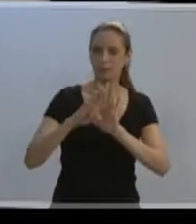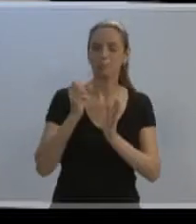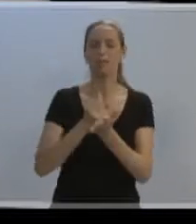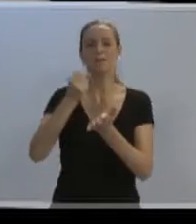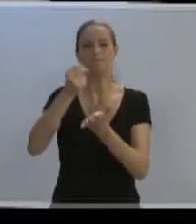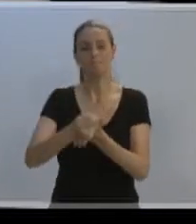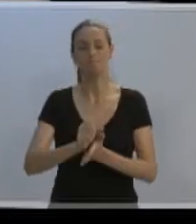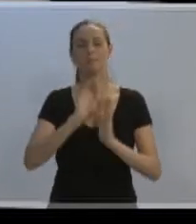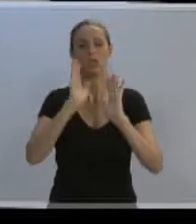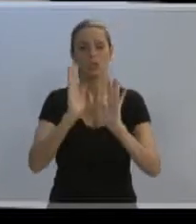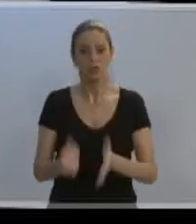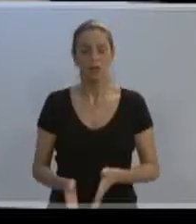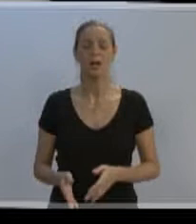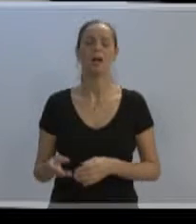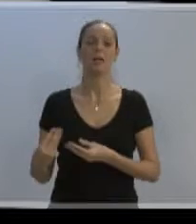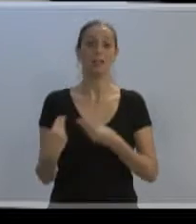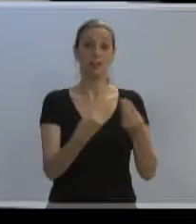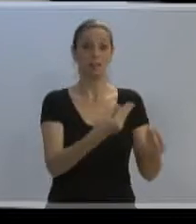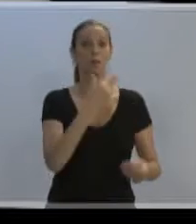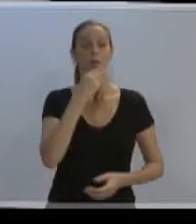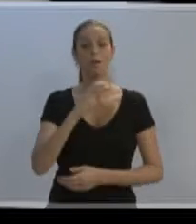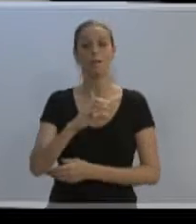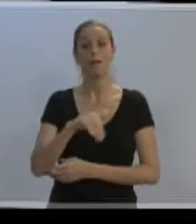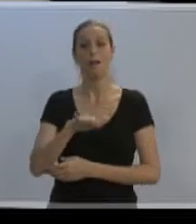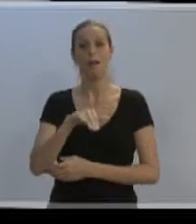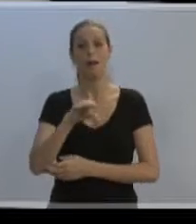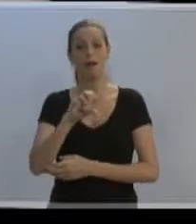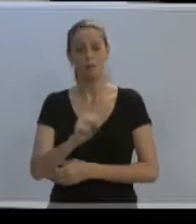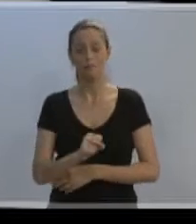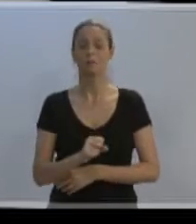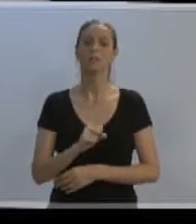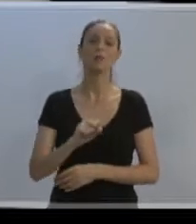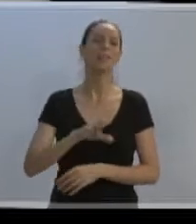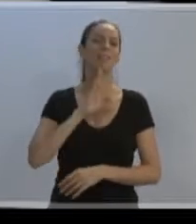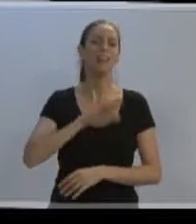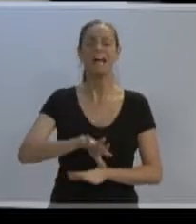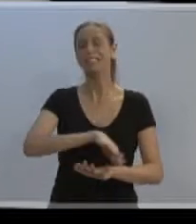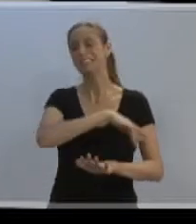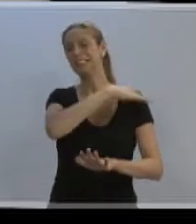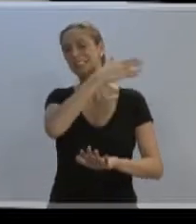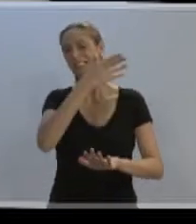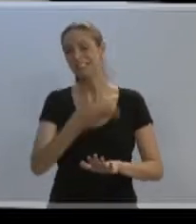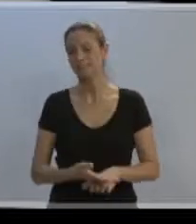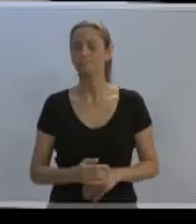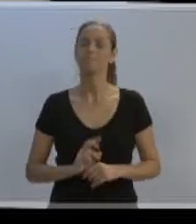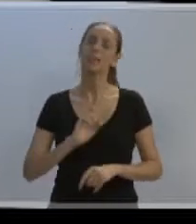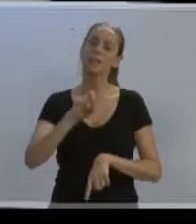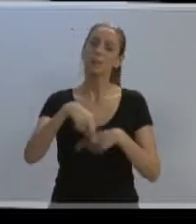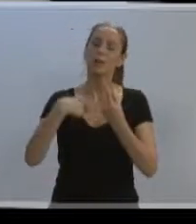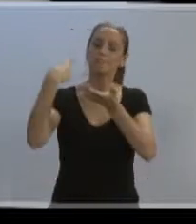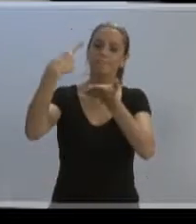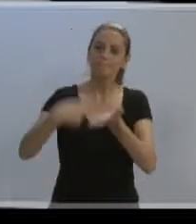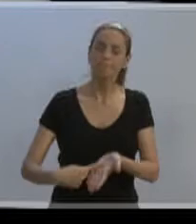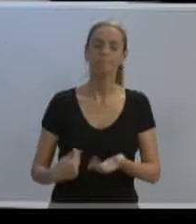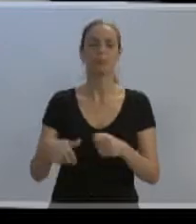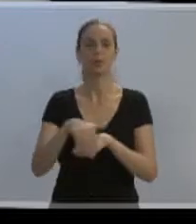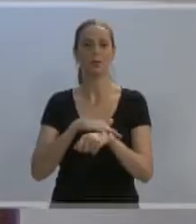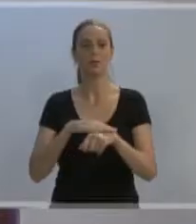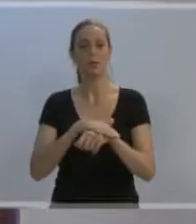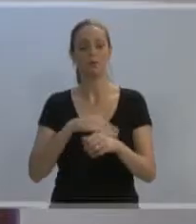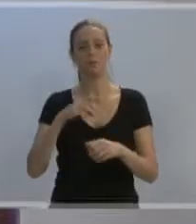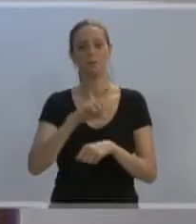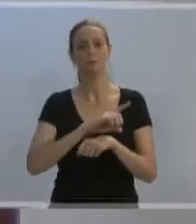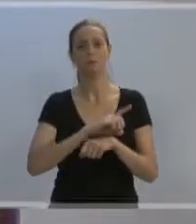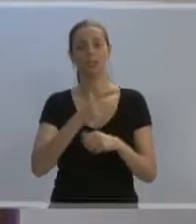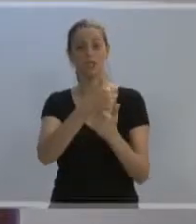protocolei para o Carlos Lang, passei a tarde inteira. E quando fiz a conversa com os diretores técnicos, com o nosso co-vereador, eu confesso a vocês que eu